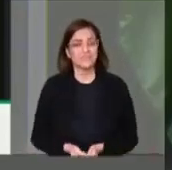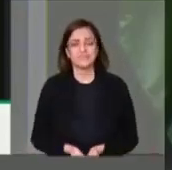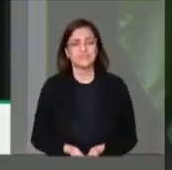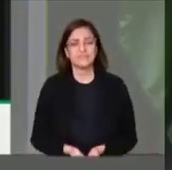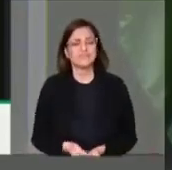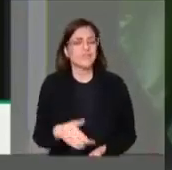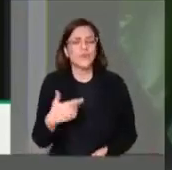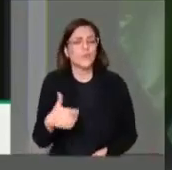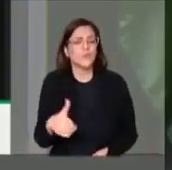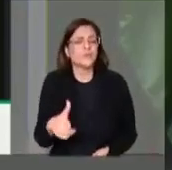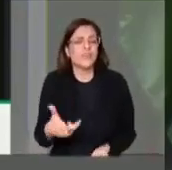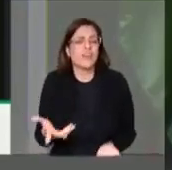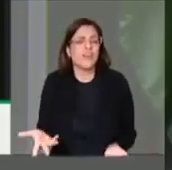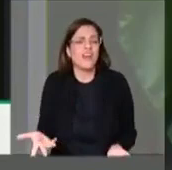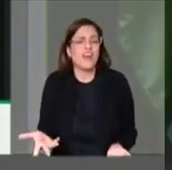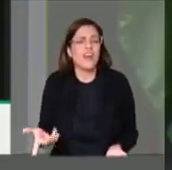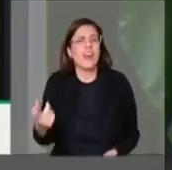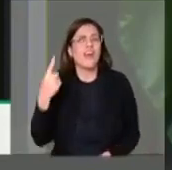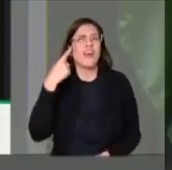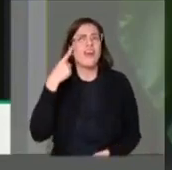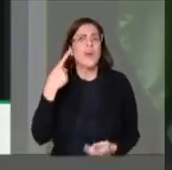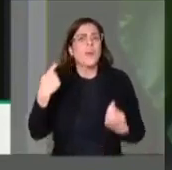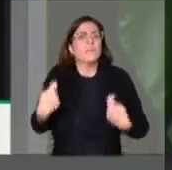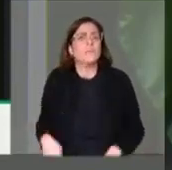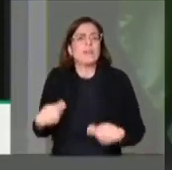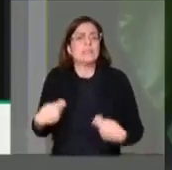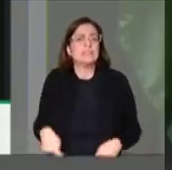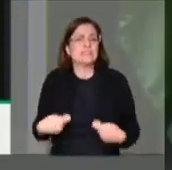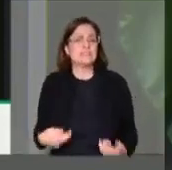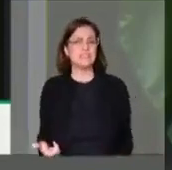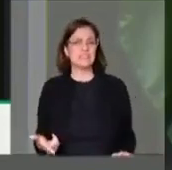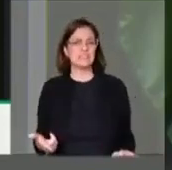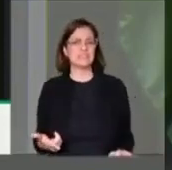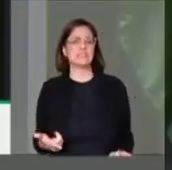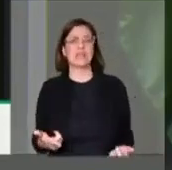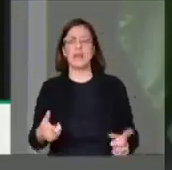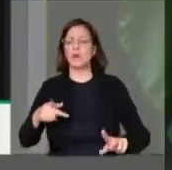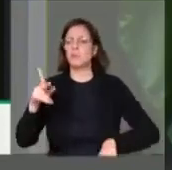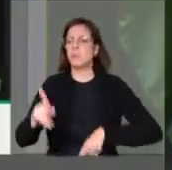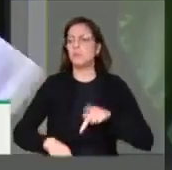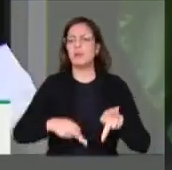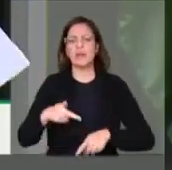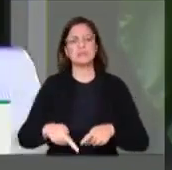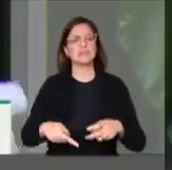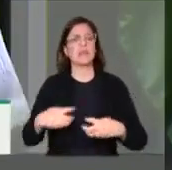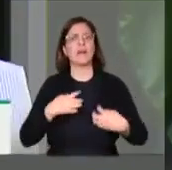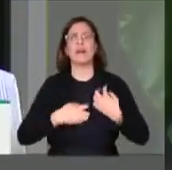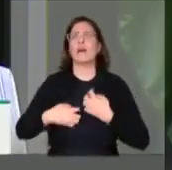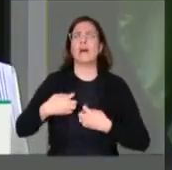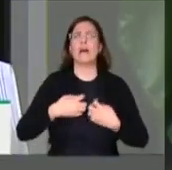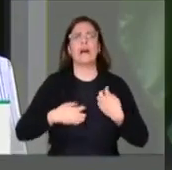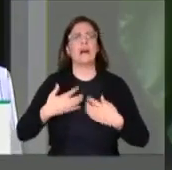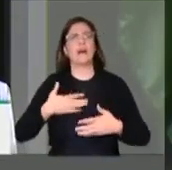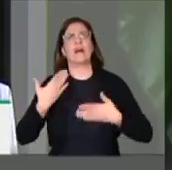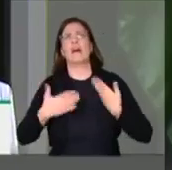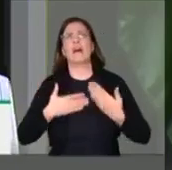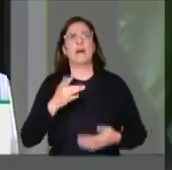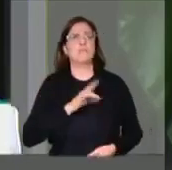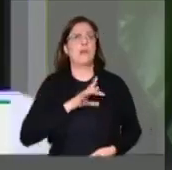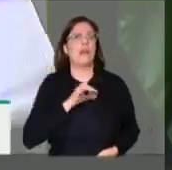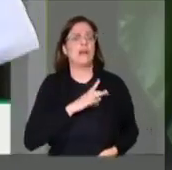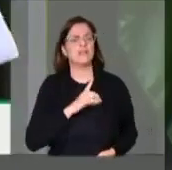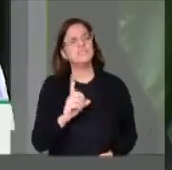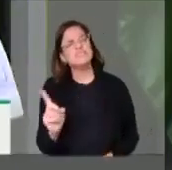não há necessidade para se instalar na opinião pública esta sensação de